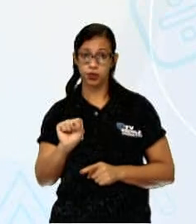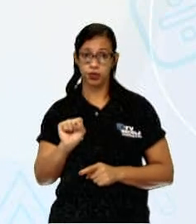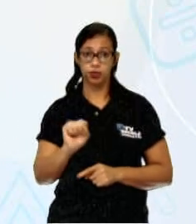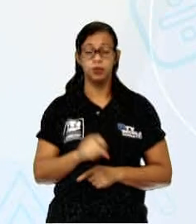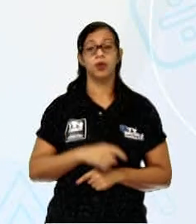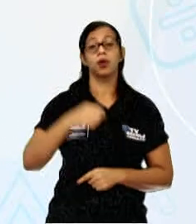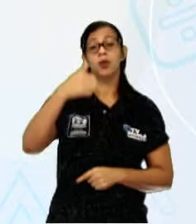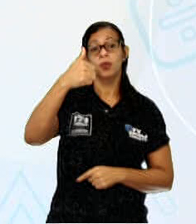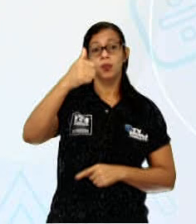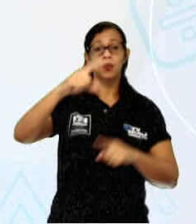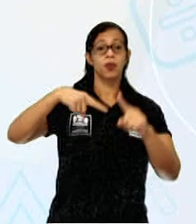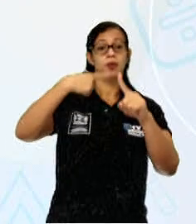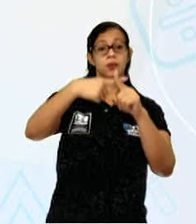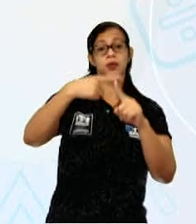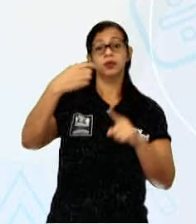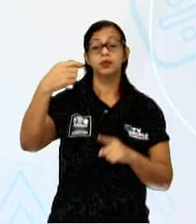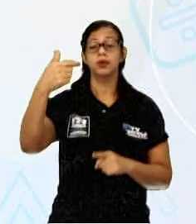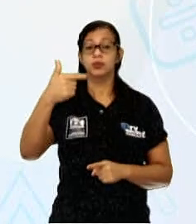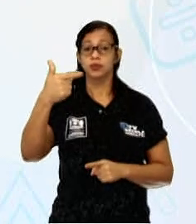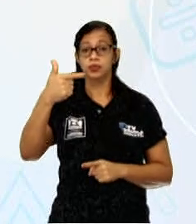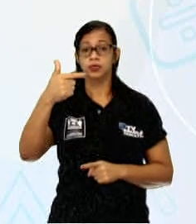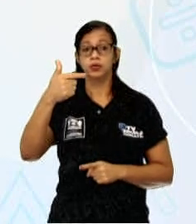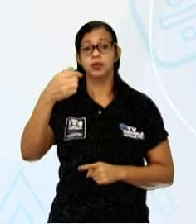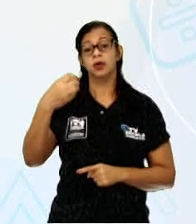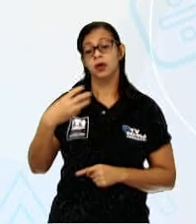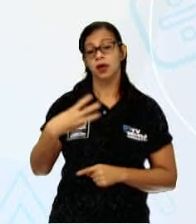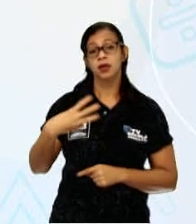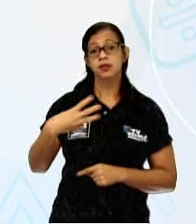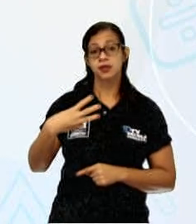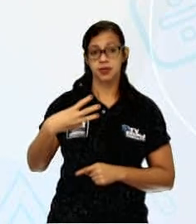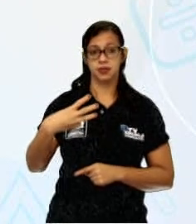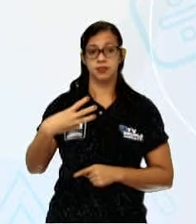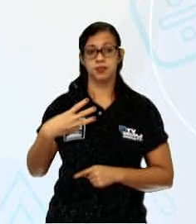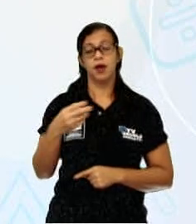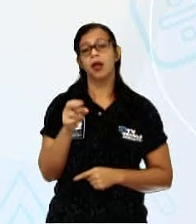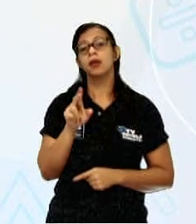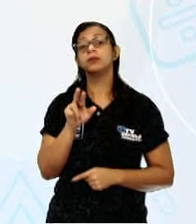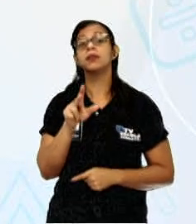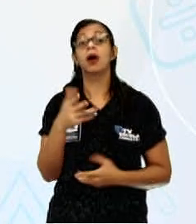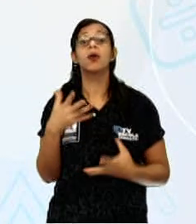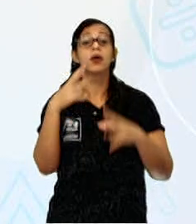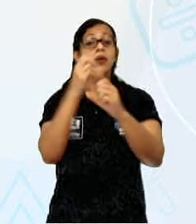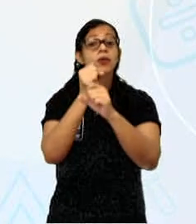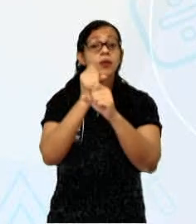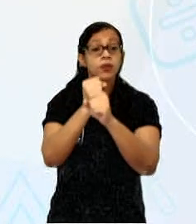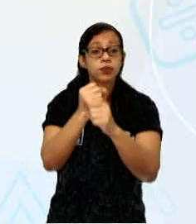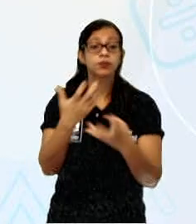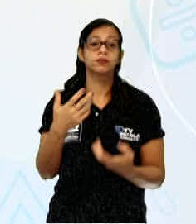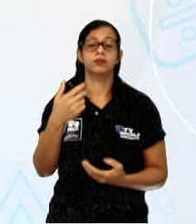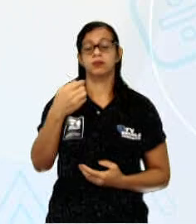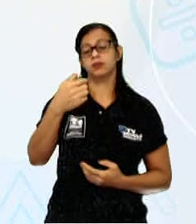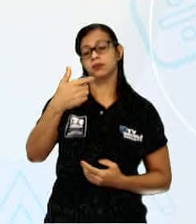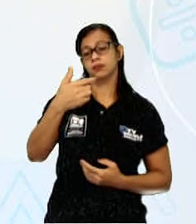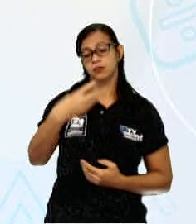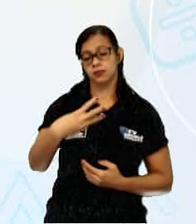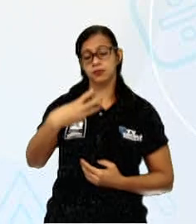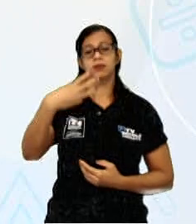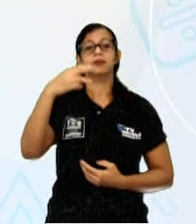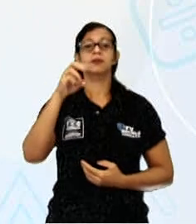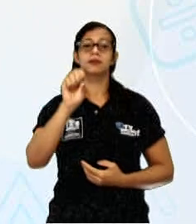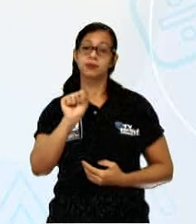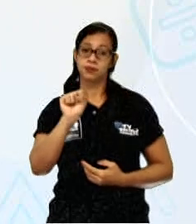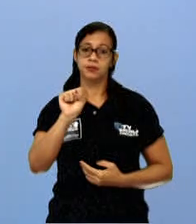mais dois três portanto três imagens 5 = 38 é igual ao valor